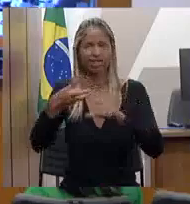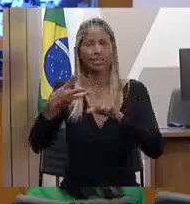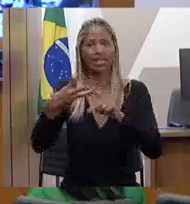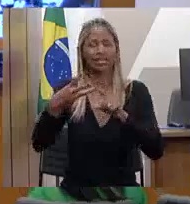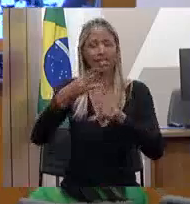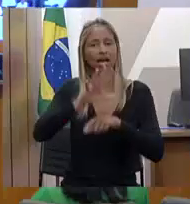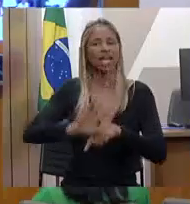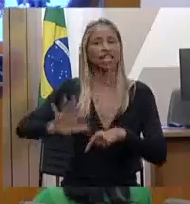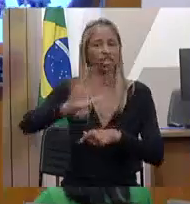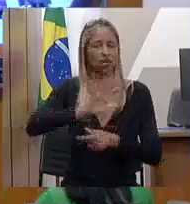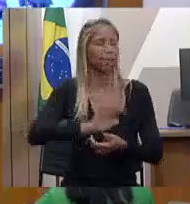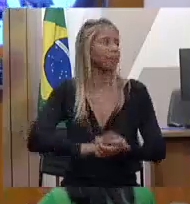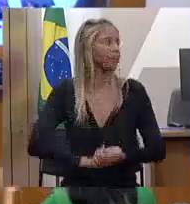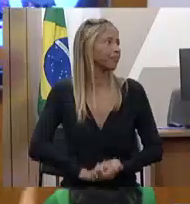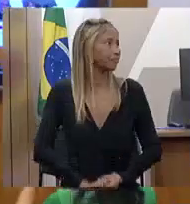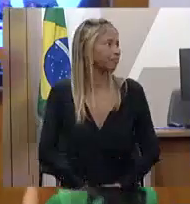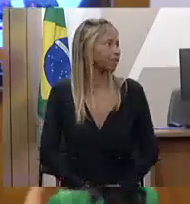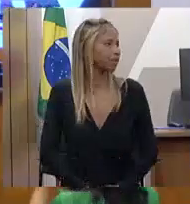região